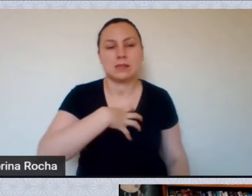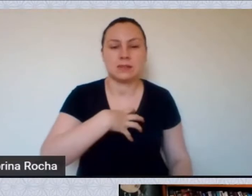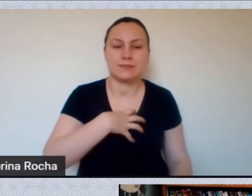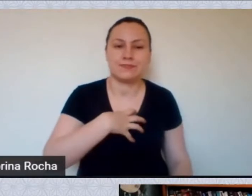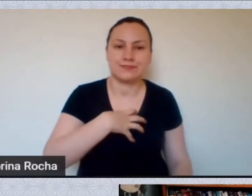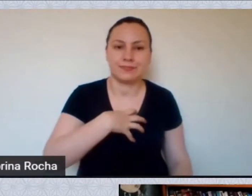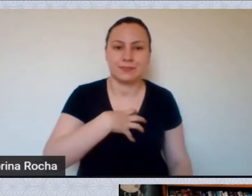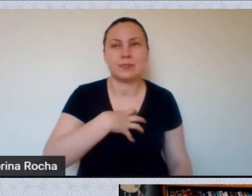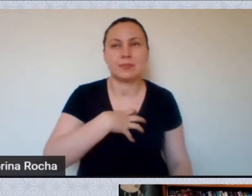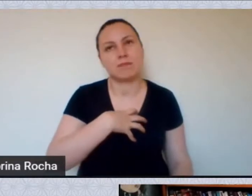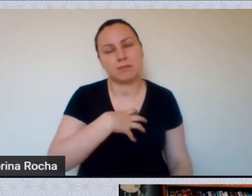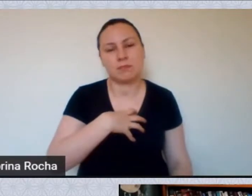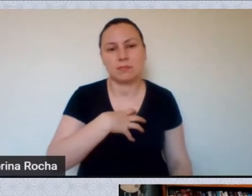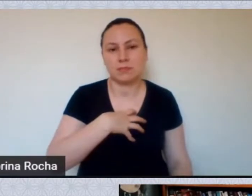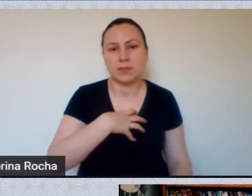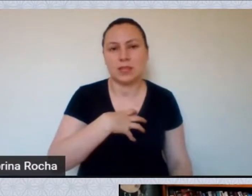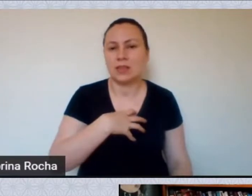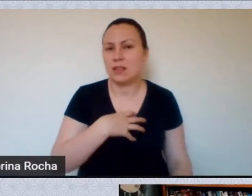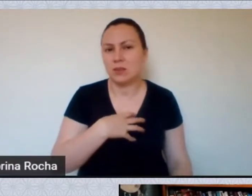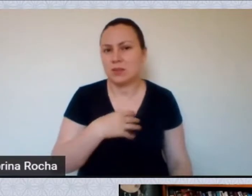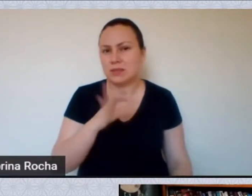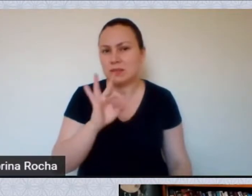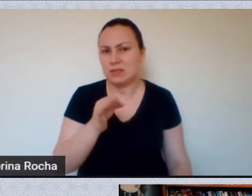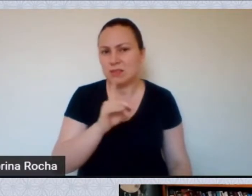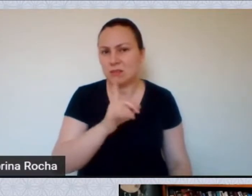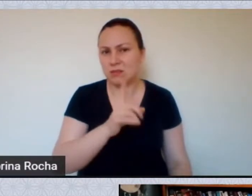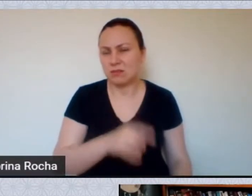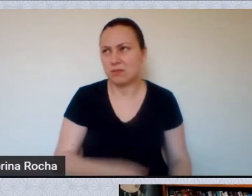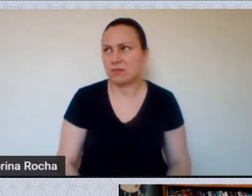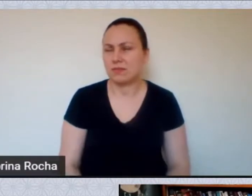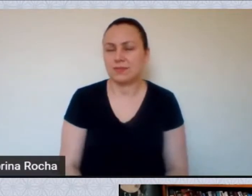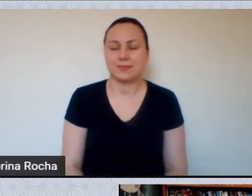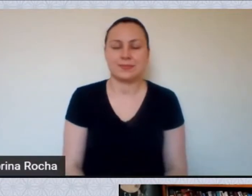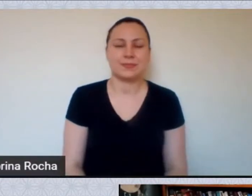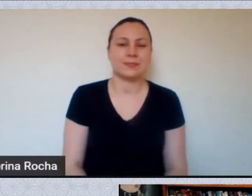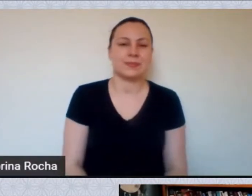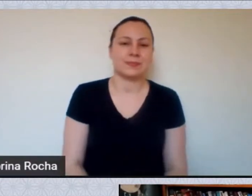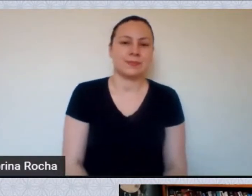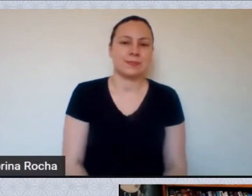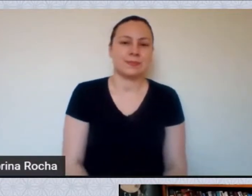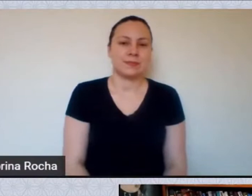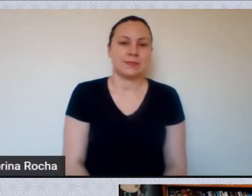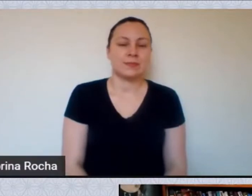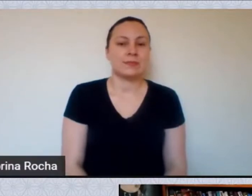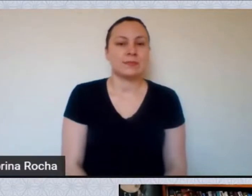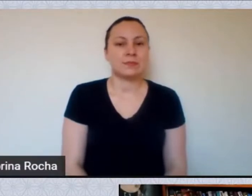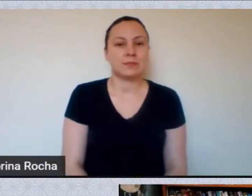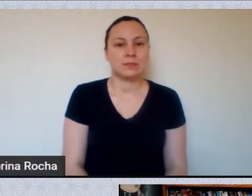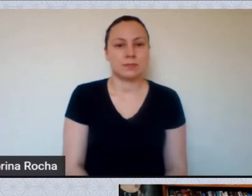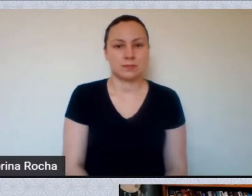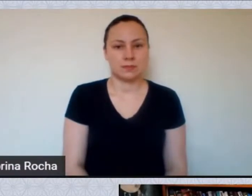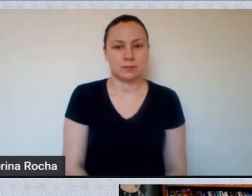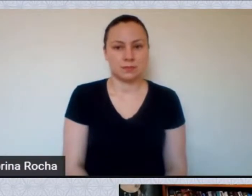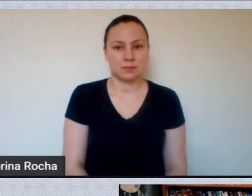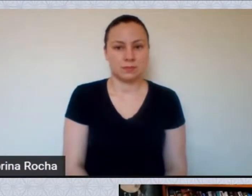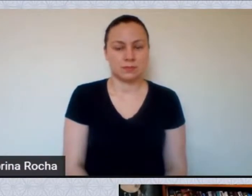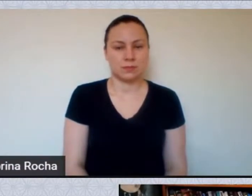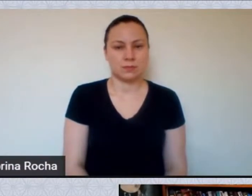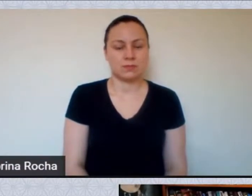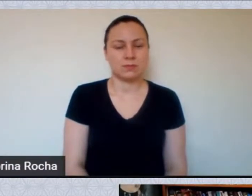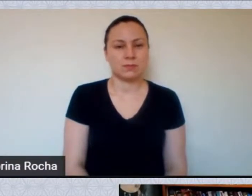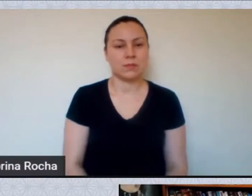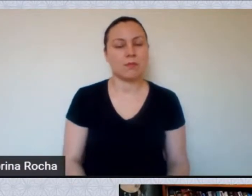os cientistas, o que não é verdade. Bom, nesse momento, me parece que existe uma